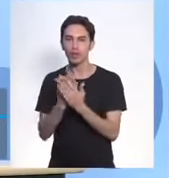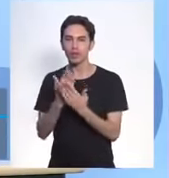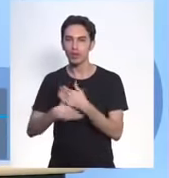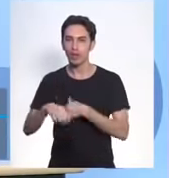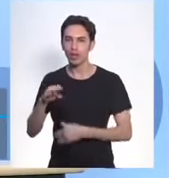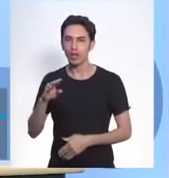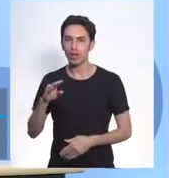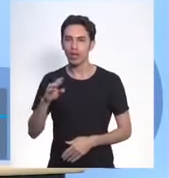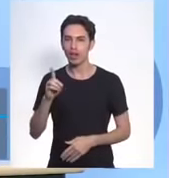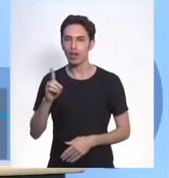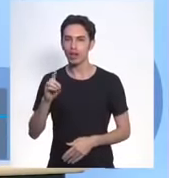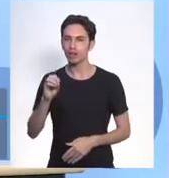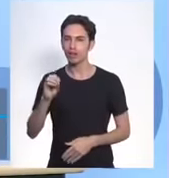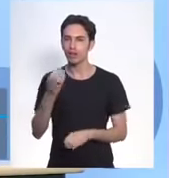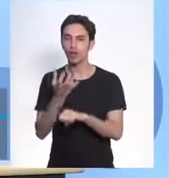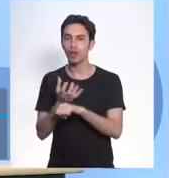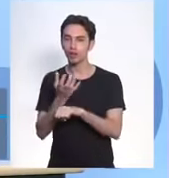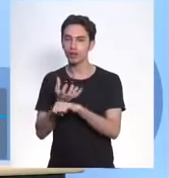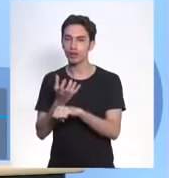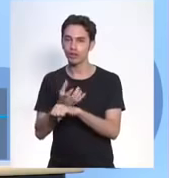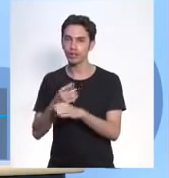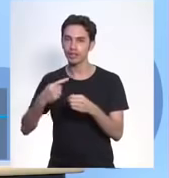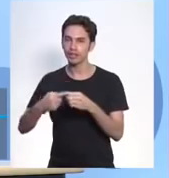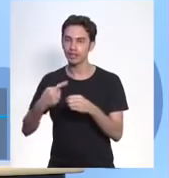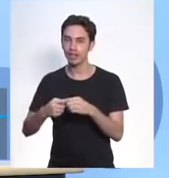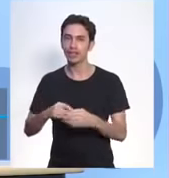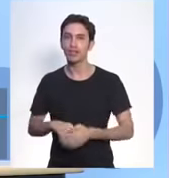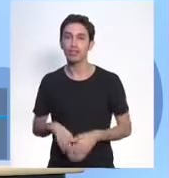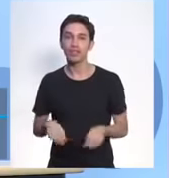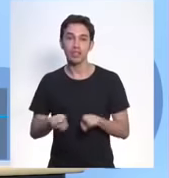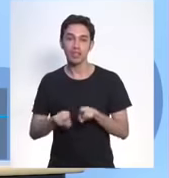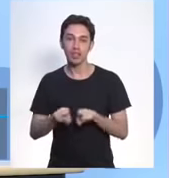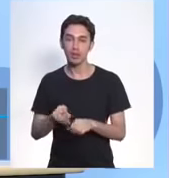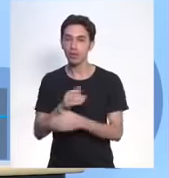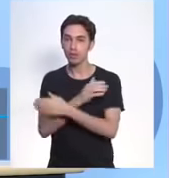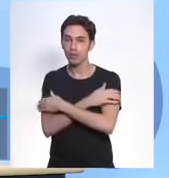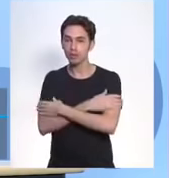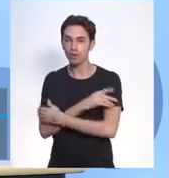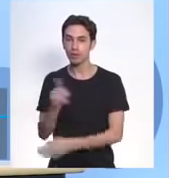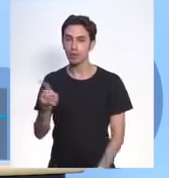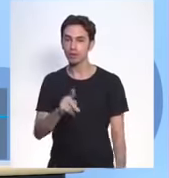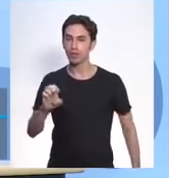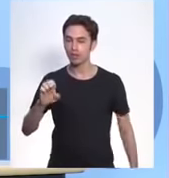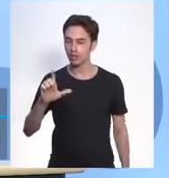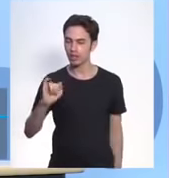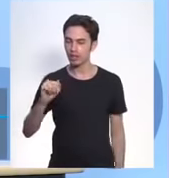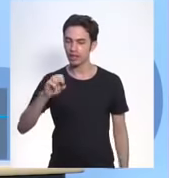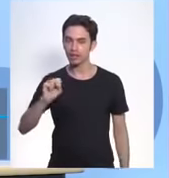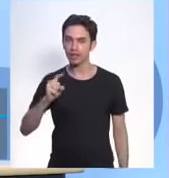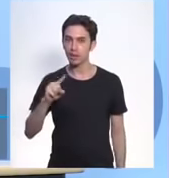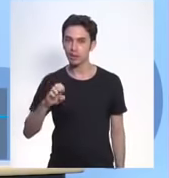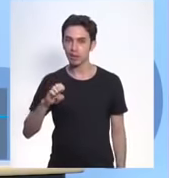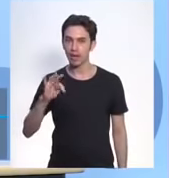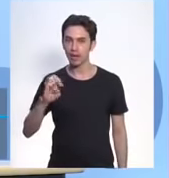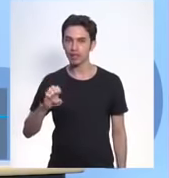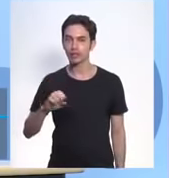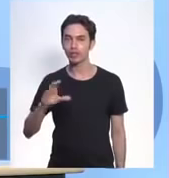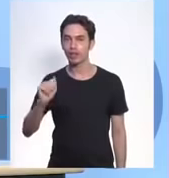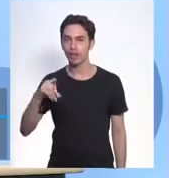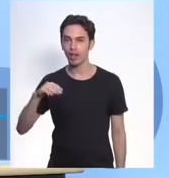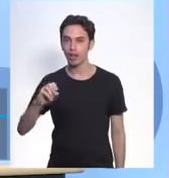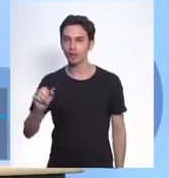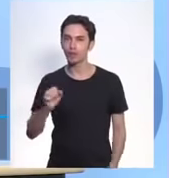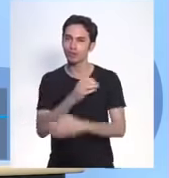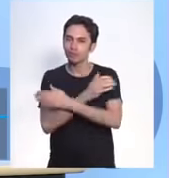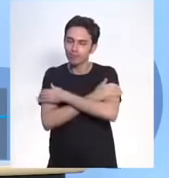de Nova Odessa e manda aí também um abraço para professora Elizabete Campos Elizabeth Campos um grande